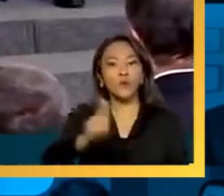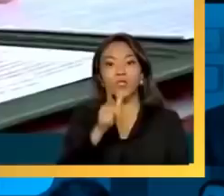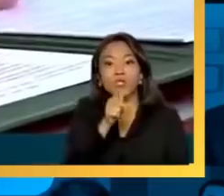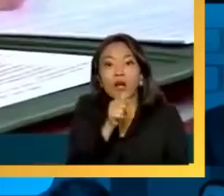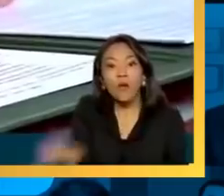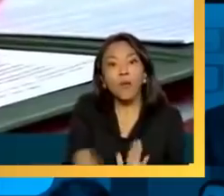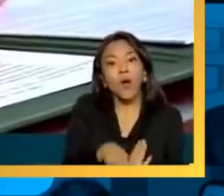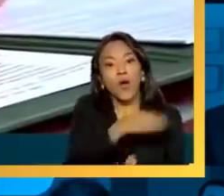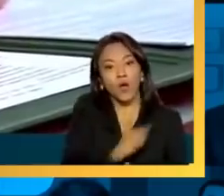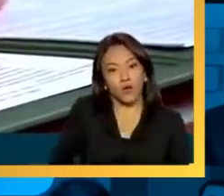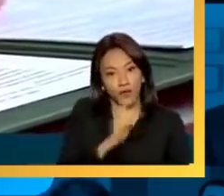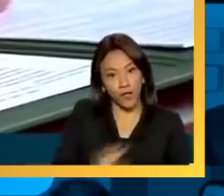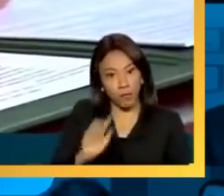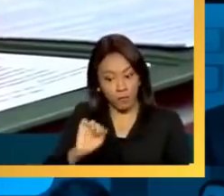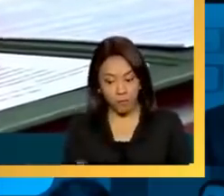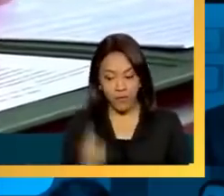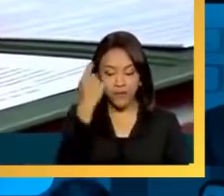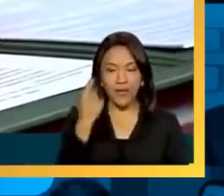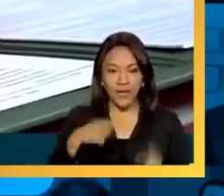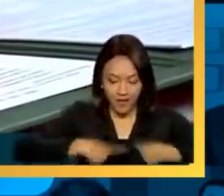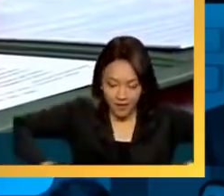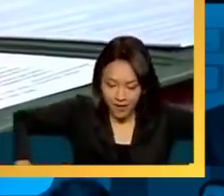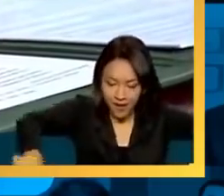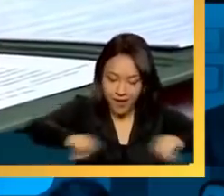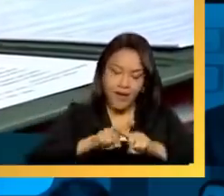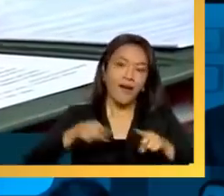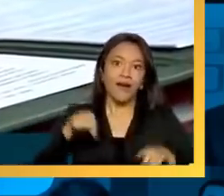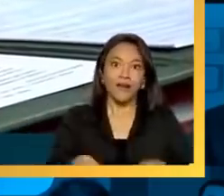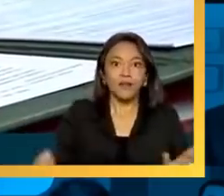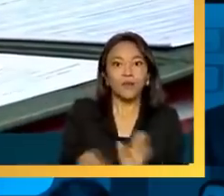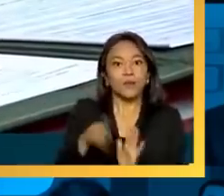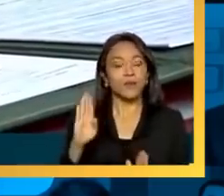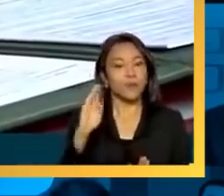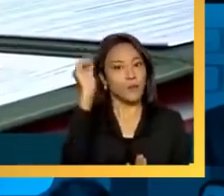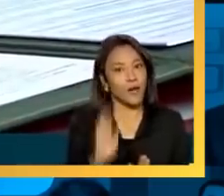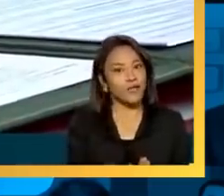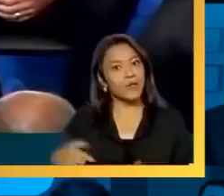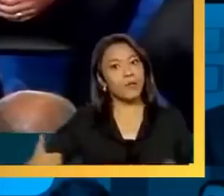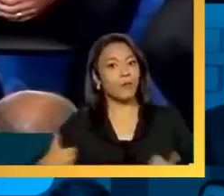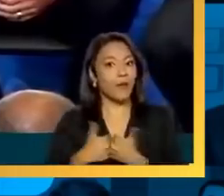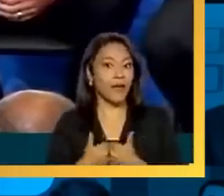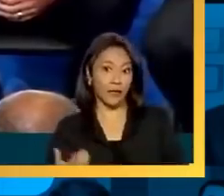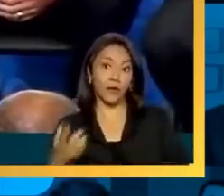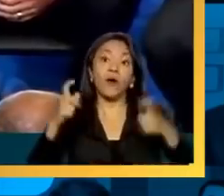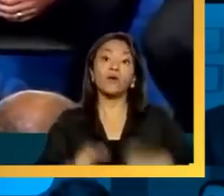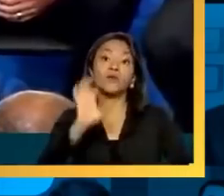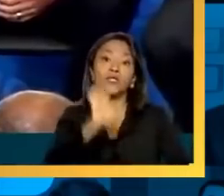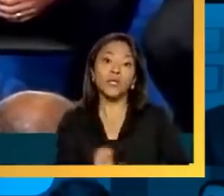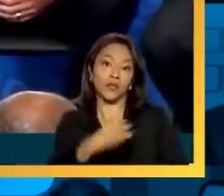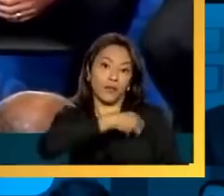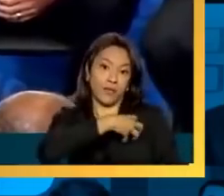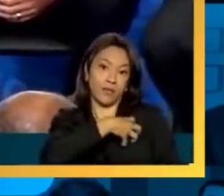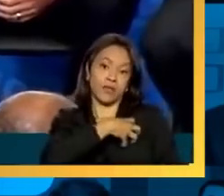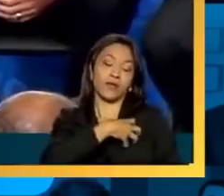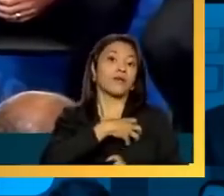da União para a instalação da primeira piscicultura marinha do Brasil, localizada na costa de Ilhéus, na Bahia. O